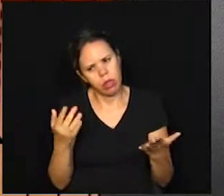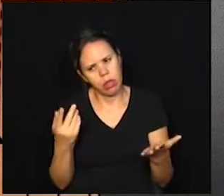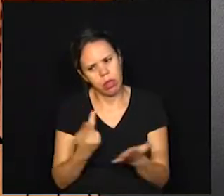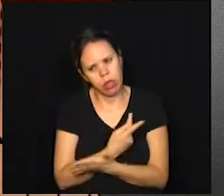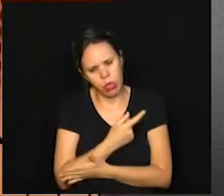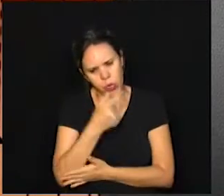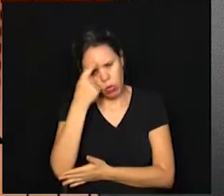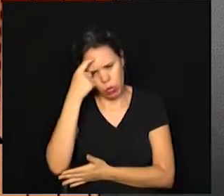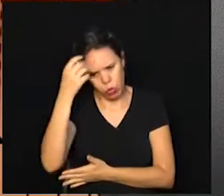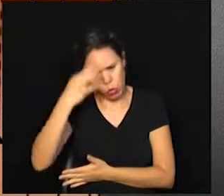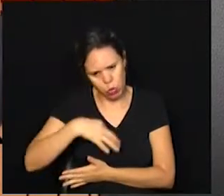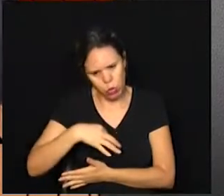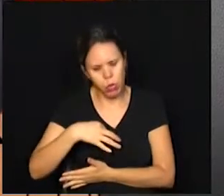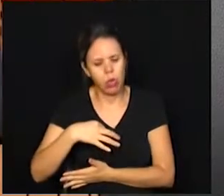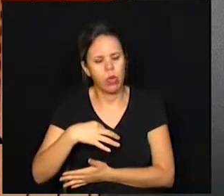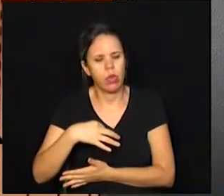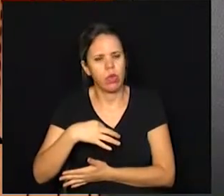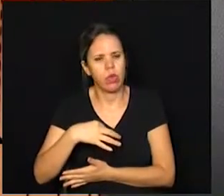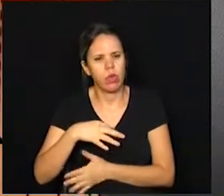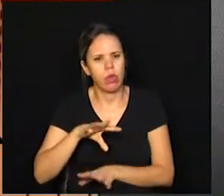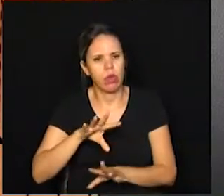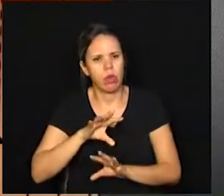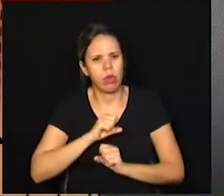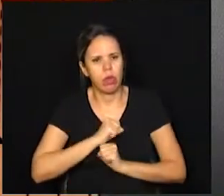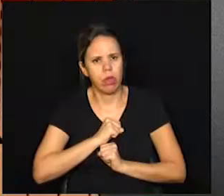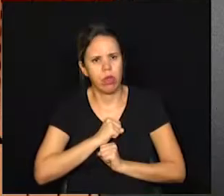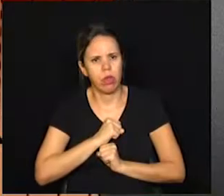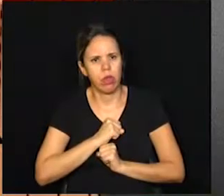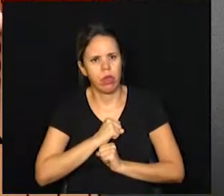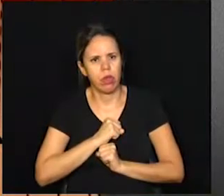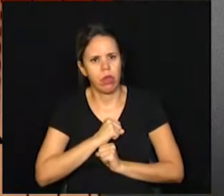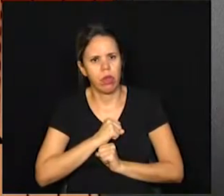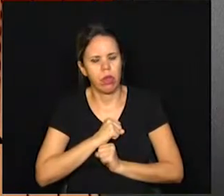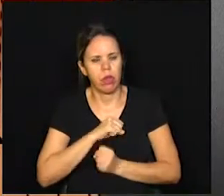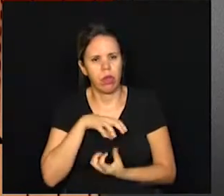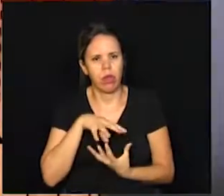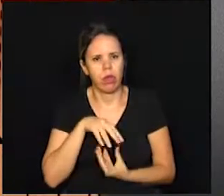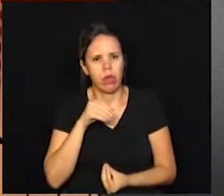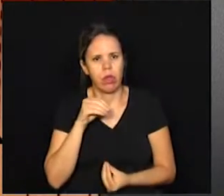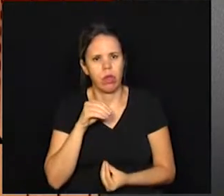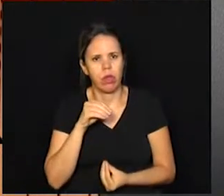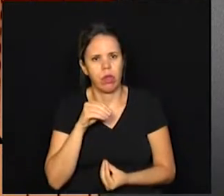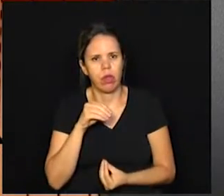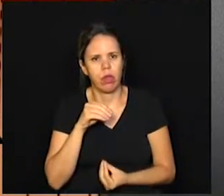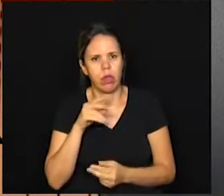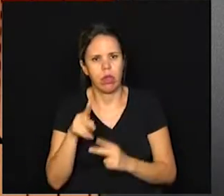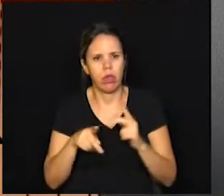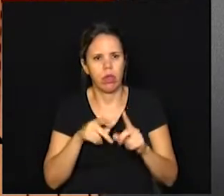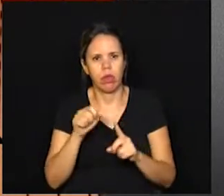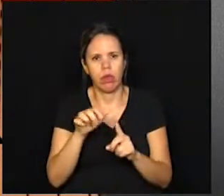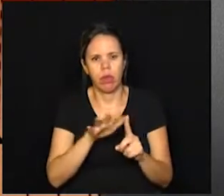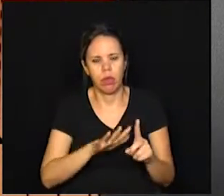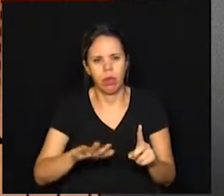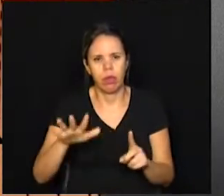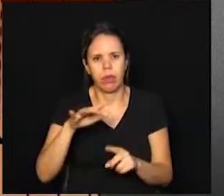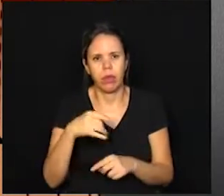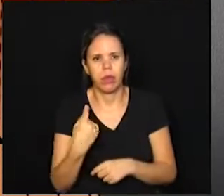de justiça impregnado em cada alma humana, mas na civilização ocidental, nós